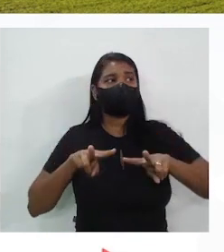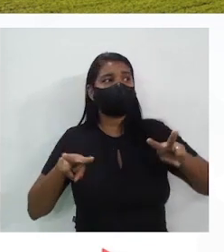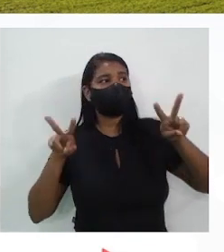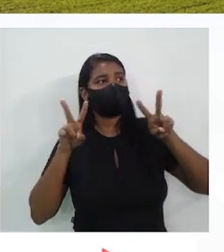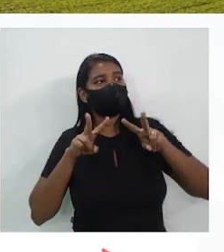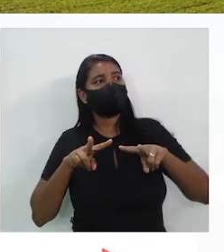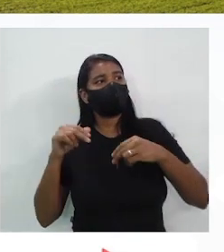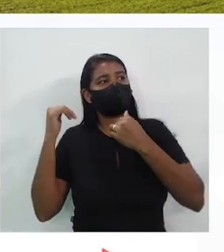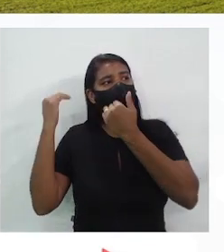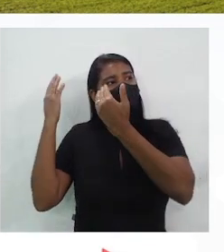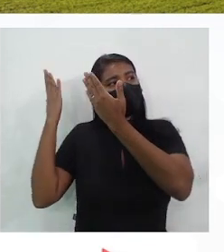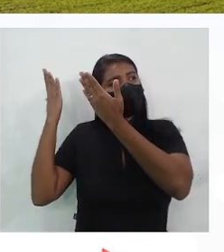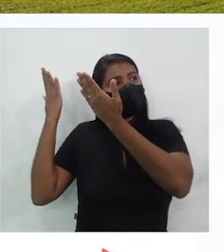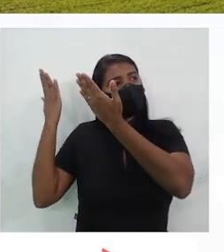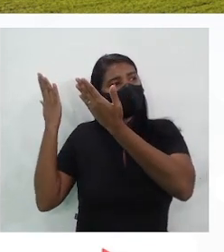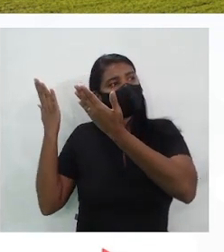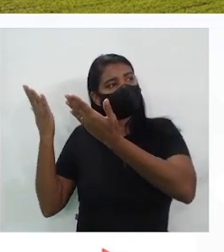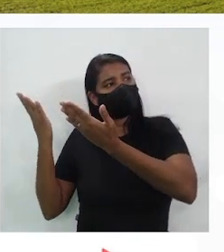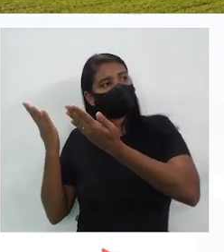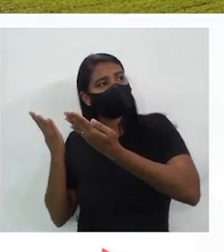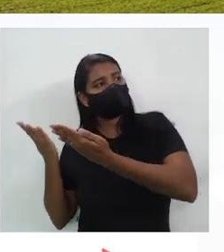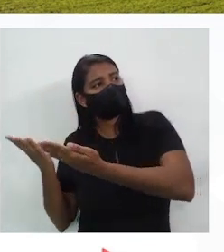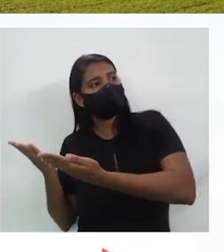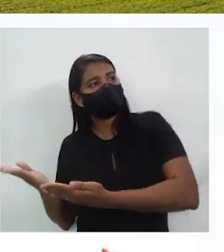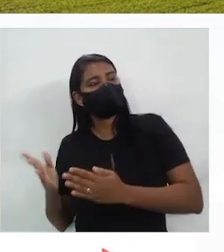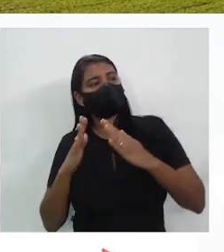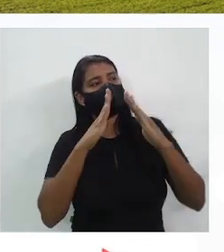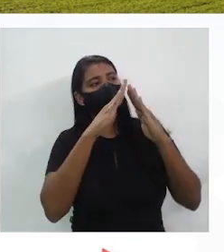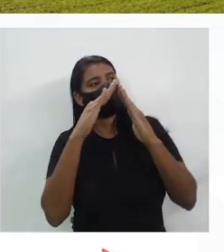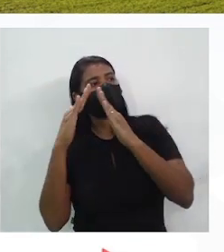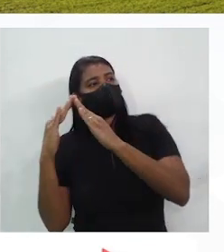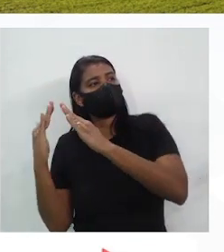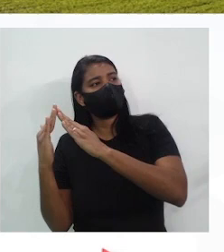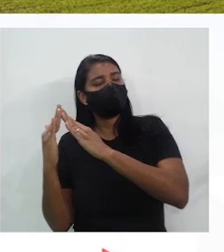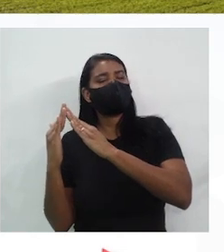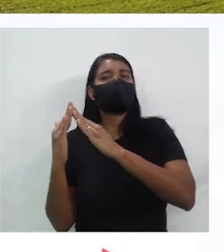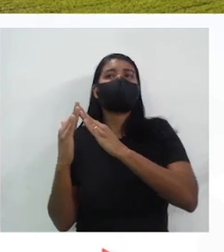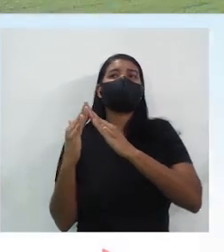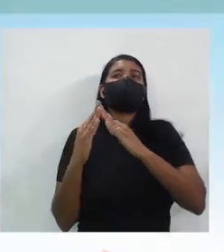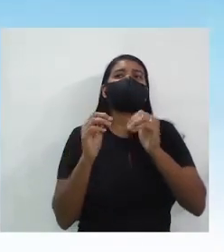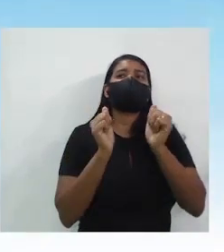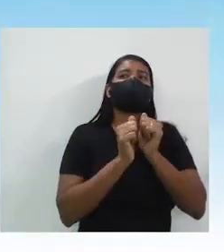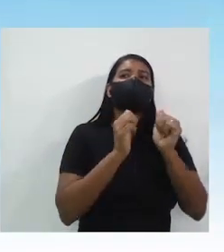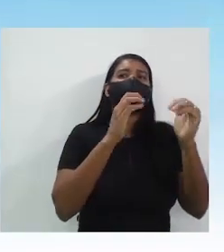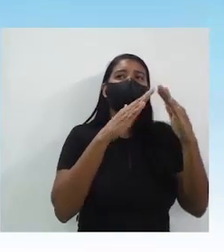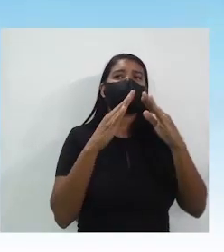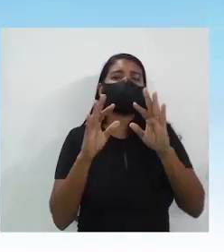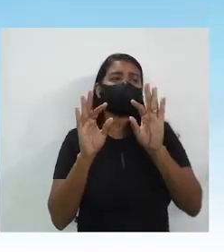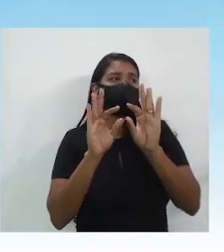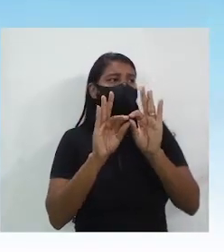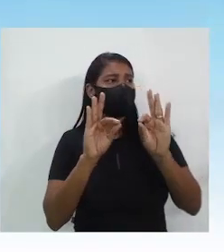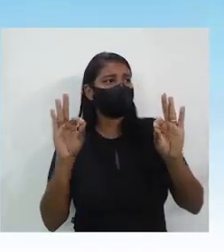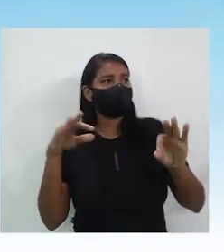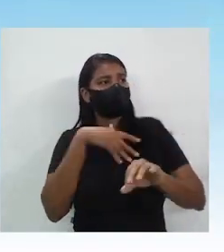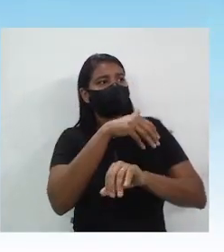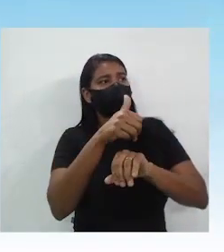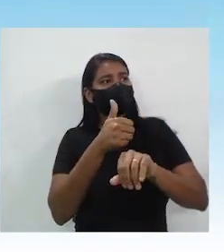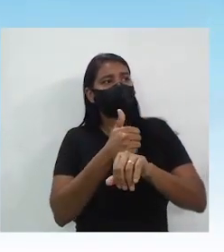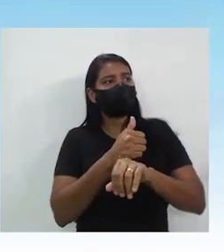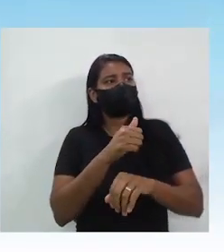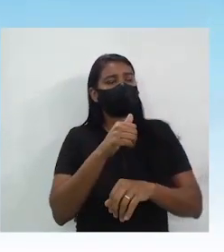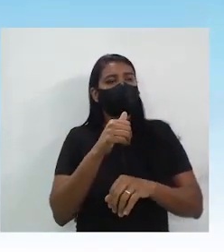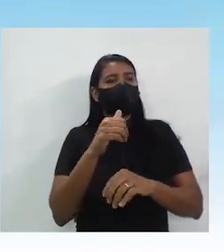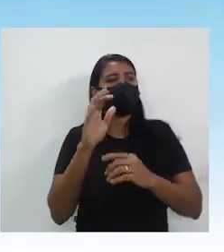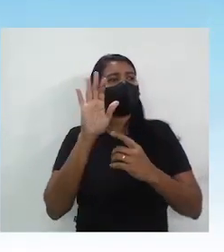considerável principalmente também pelos moradores que estão ali ao seu redor, e a instalação desses parques eólicos